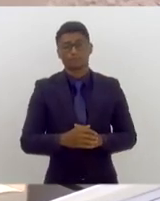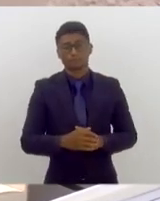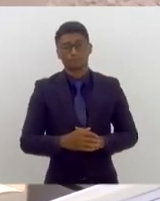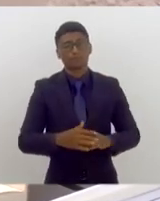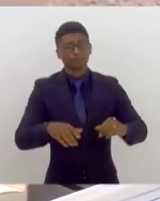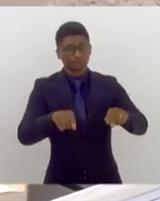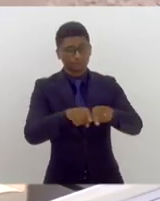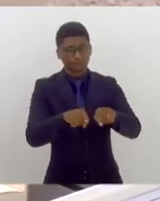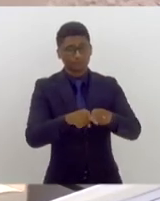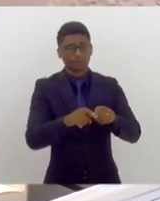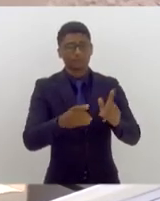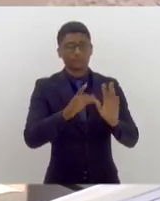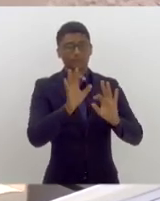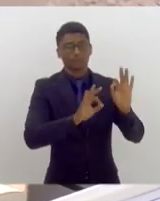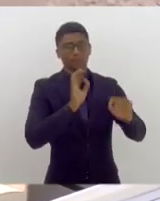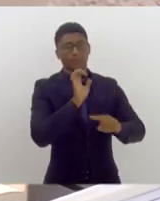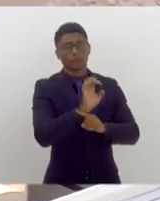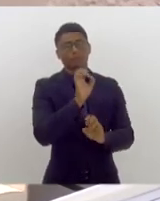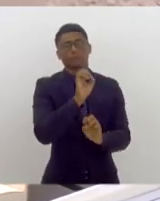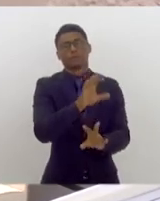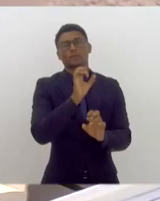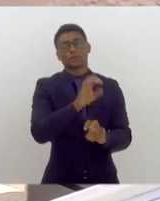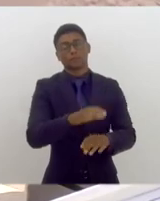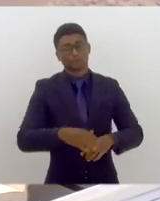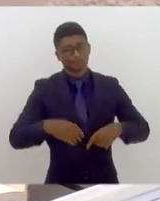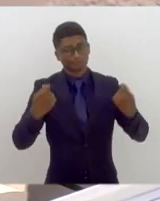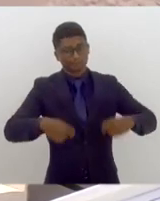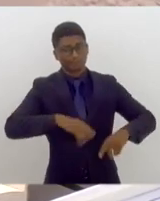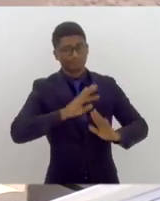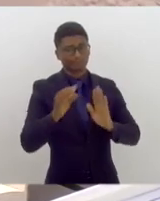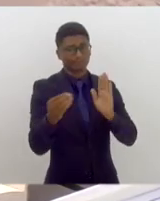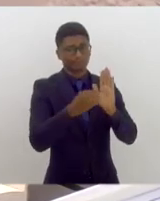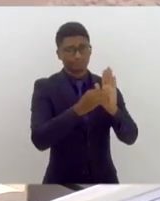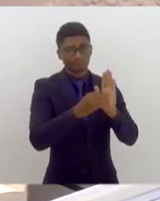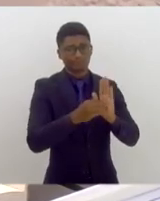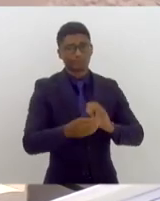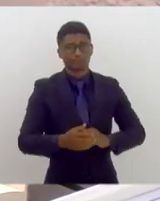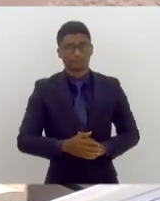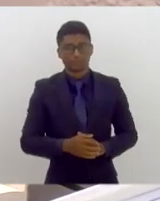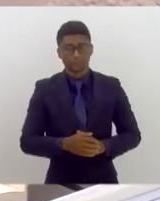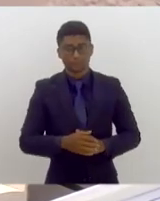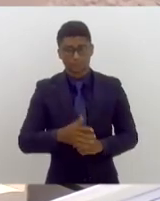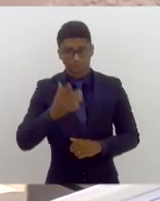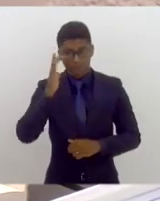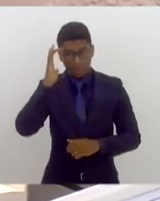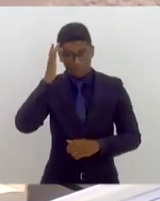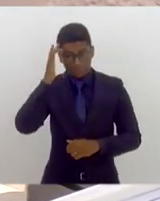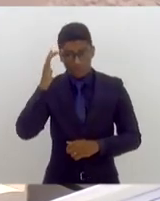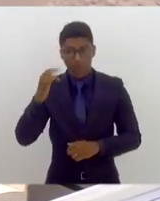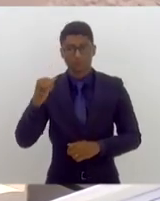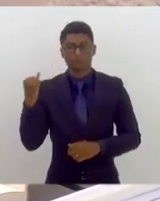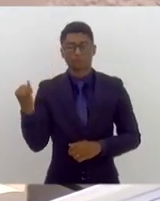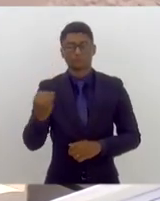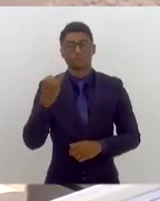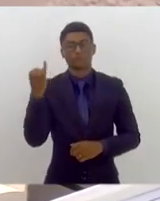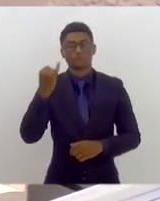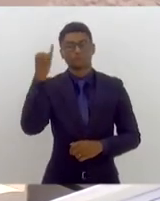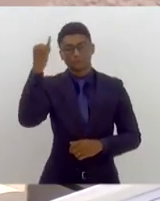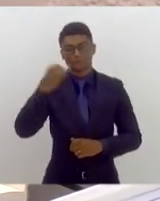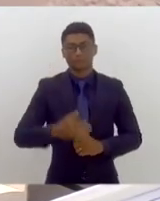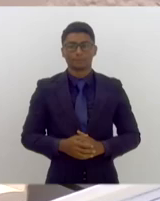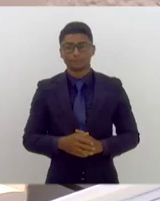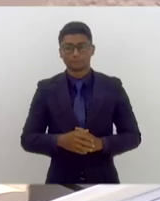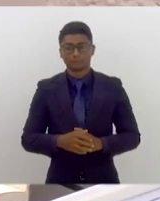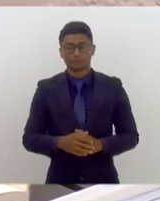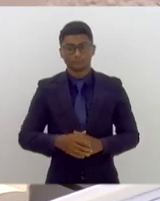na proposta do Plano Estadual de Educação, até dessa forma transitória, né? Eu acho que isso seria importante, fundamental, quando